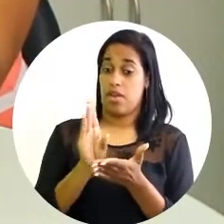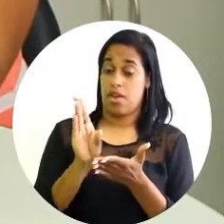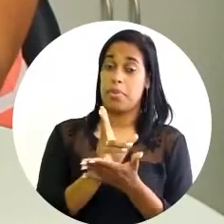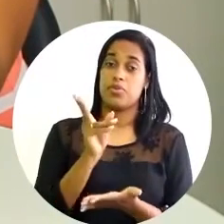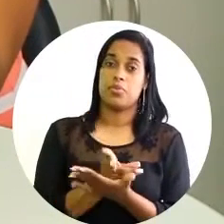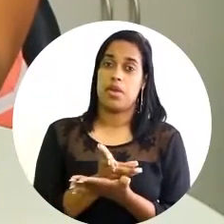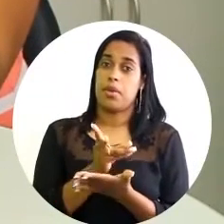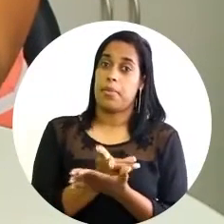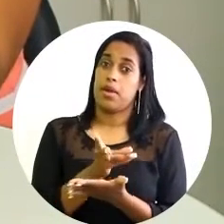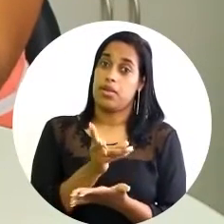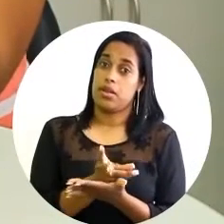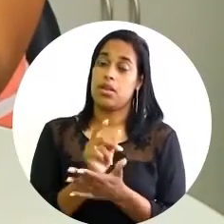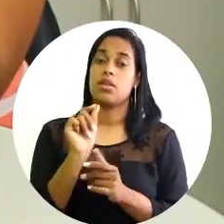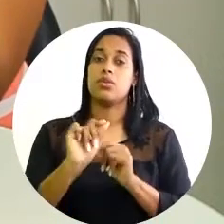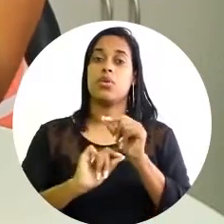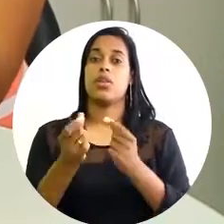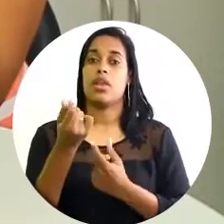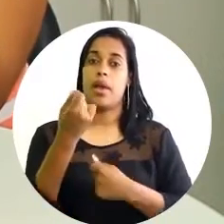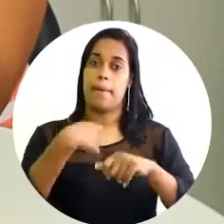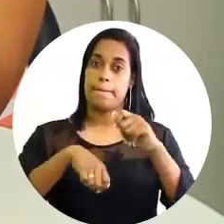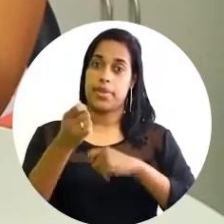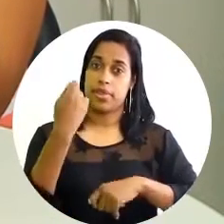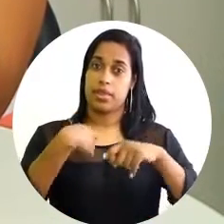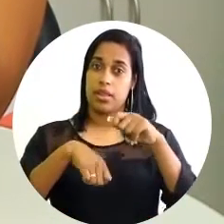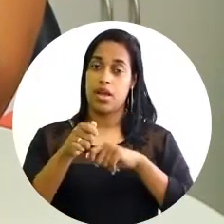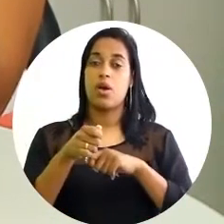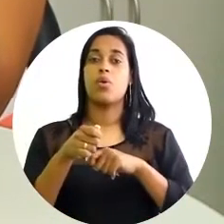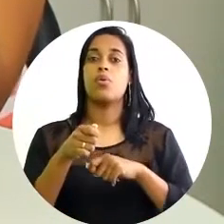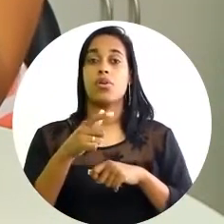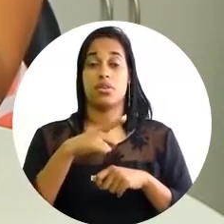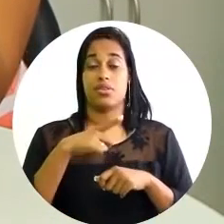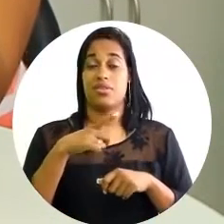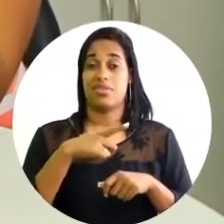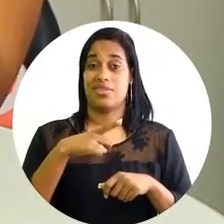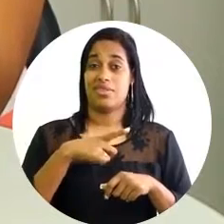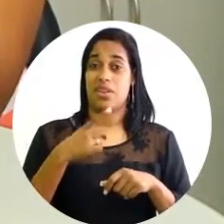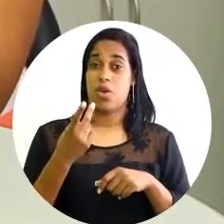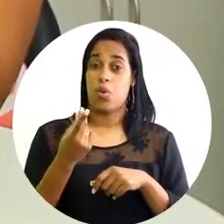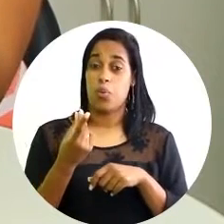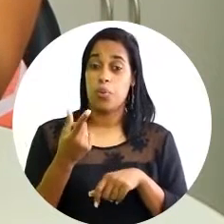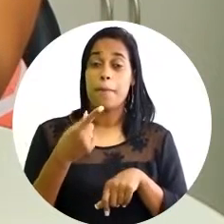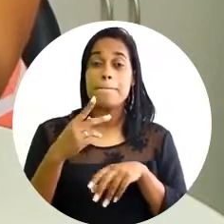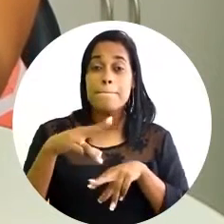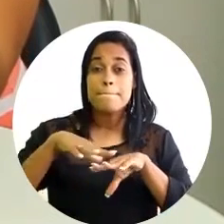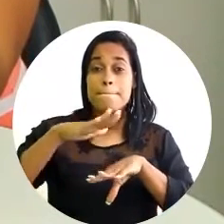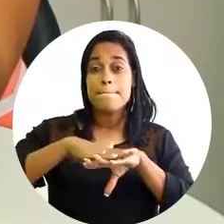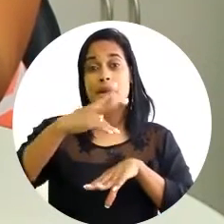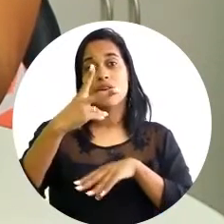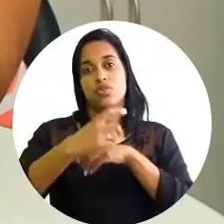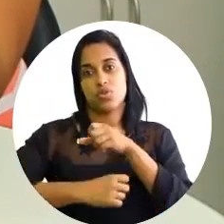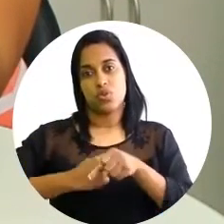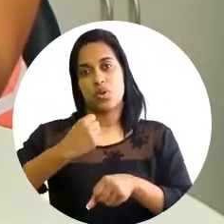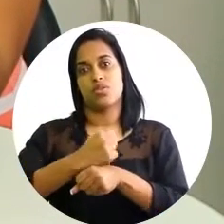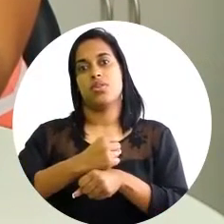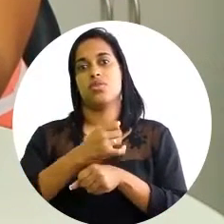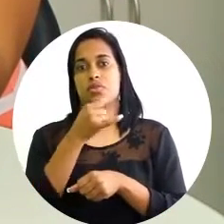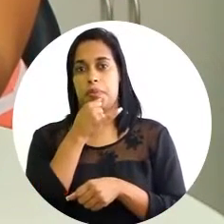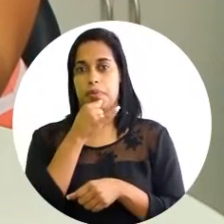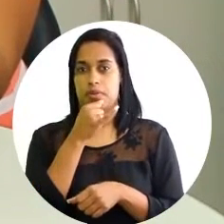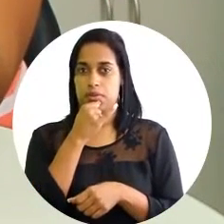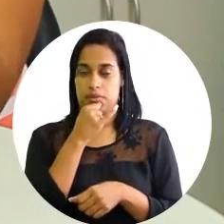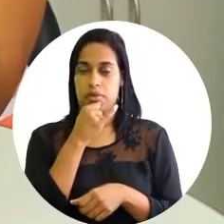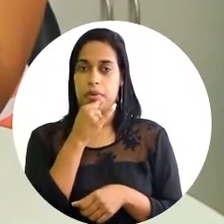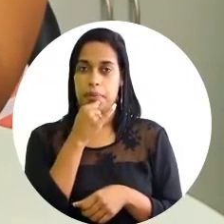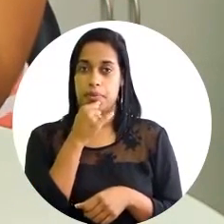diz, recursos permanentes são recursos de capital, são os recursos que têm uma durabilidade por mais de 2 anos. Vamos citar